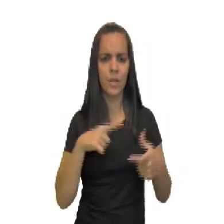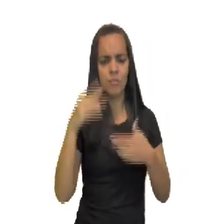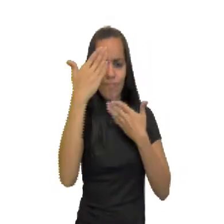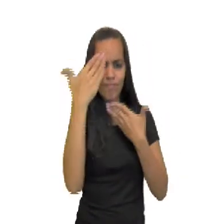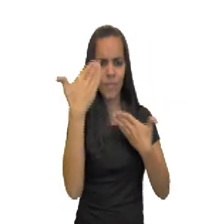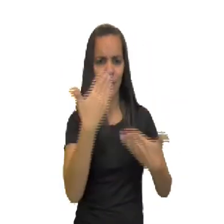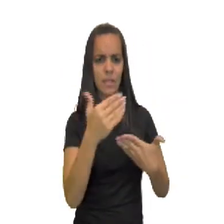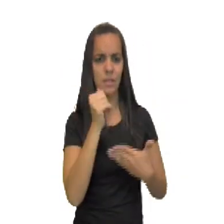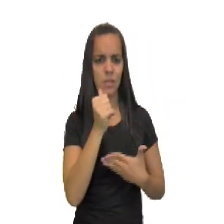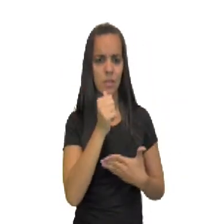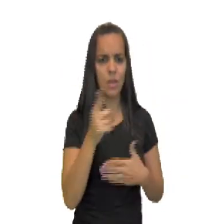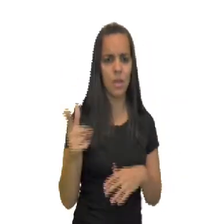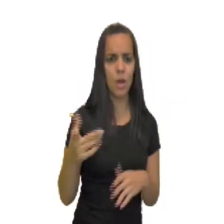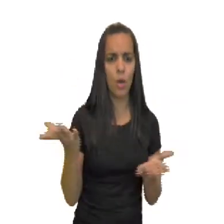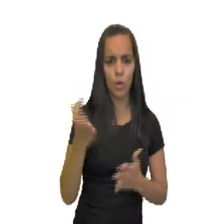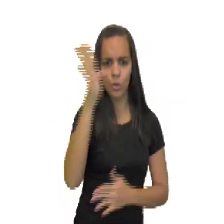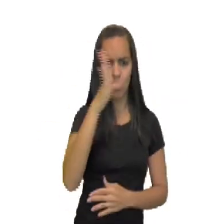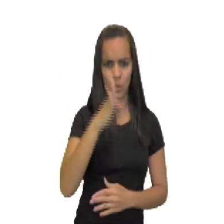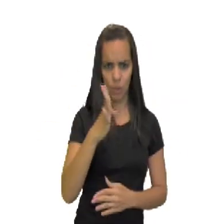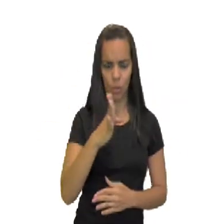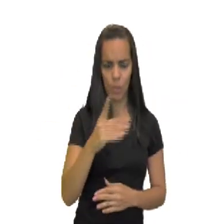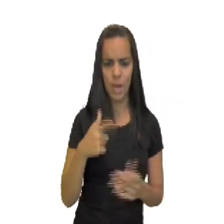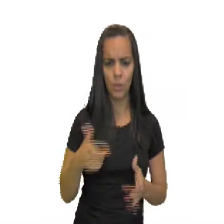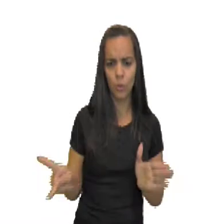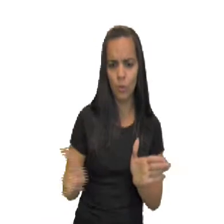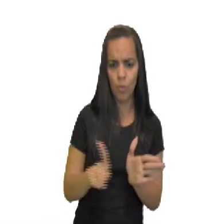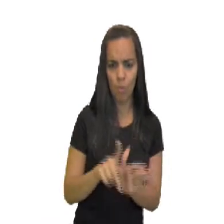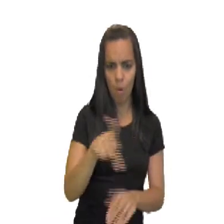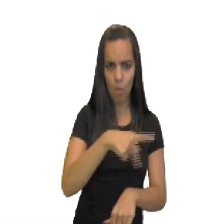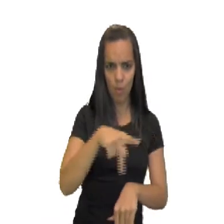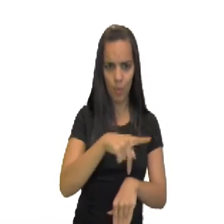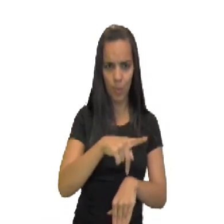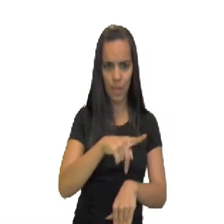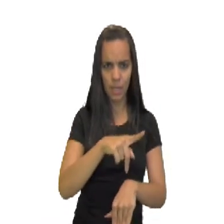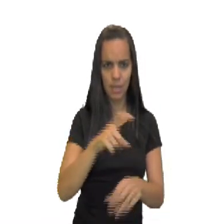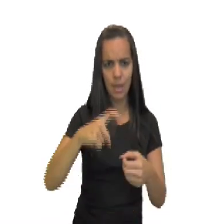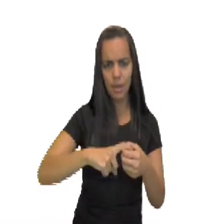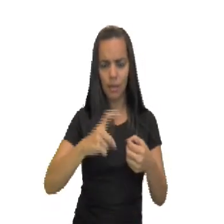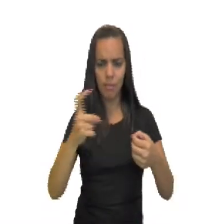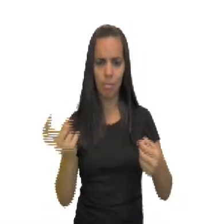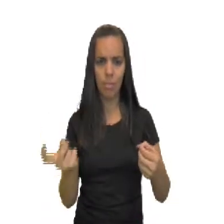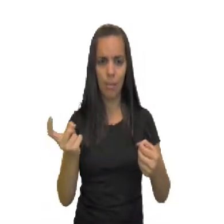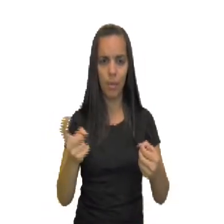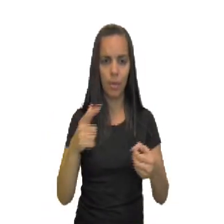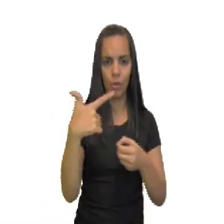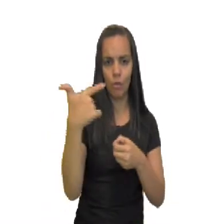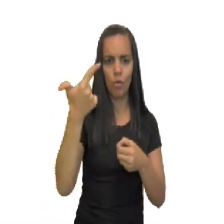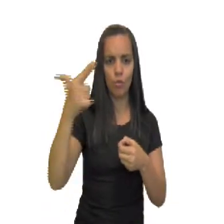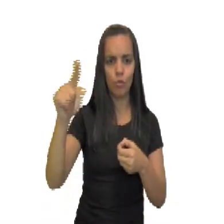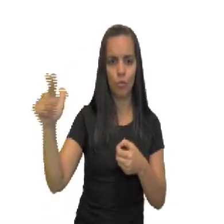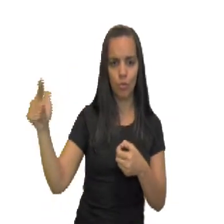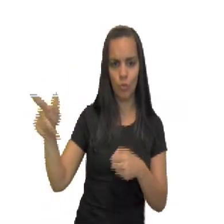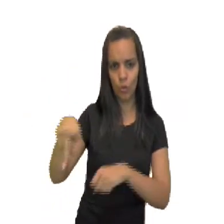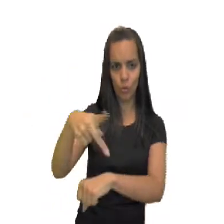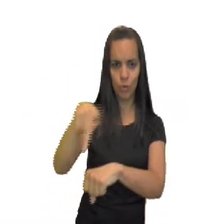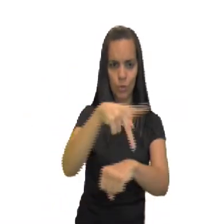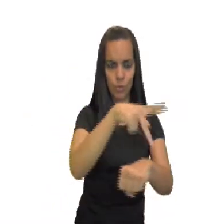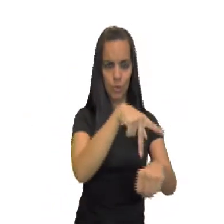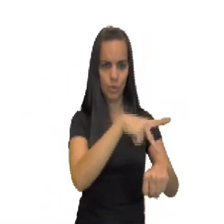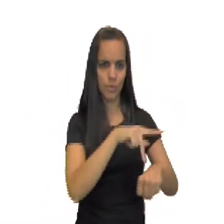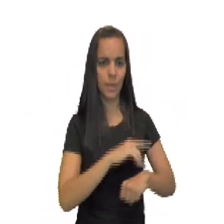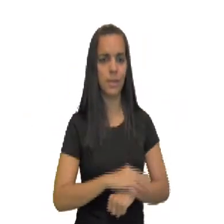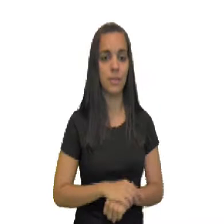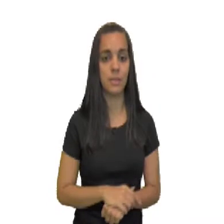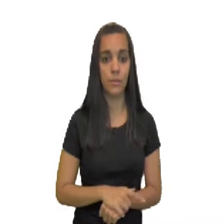que o Brasil se tornou essa grande nação. Ela abraçou o Brasil como seu país,